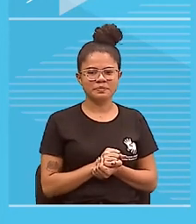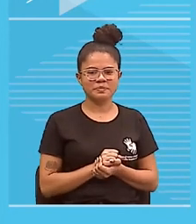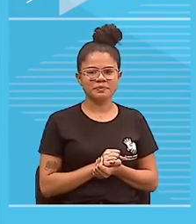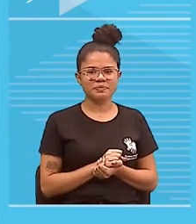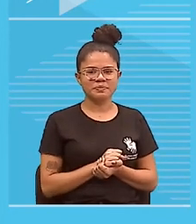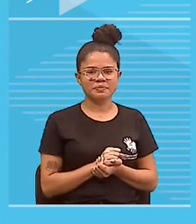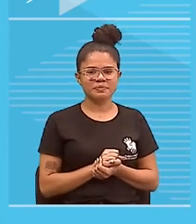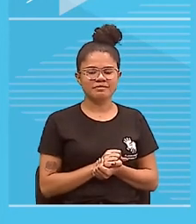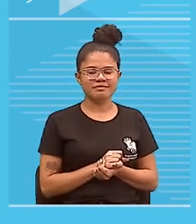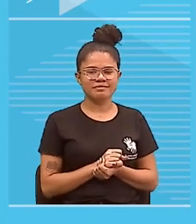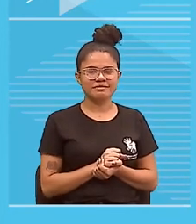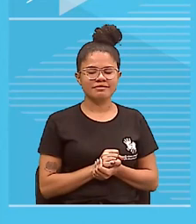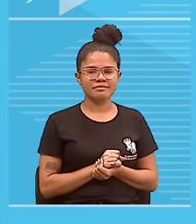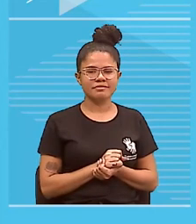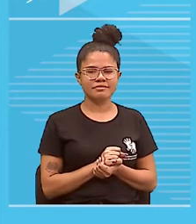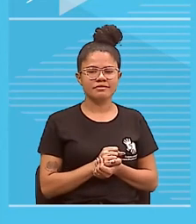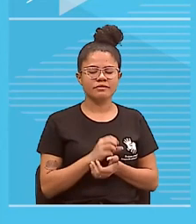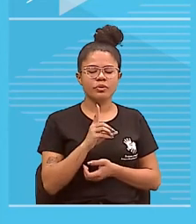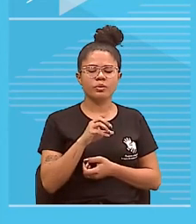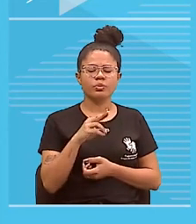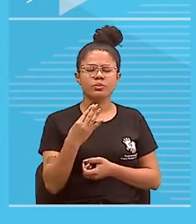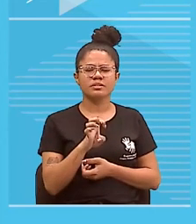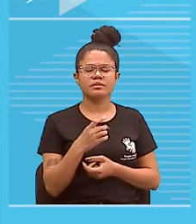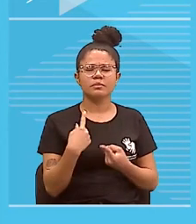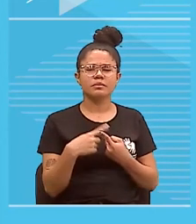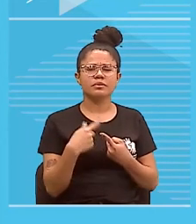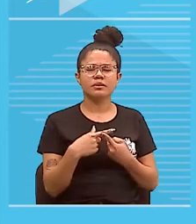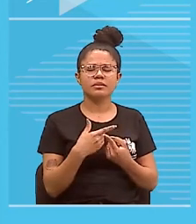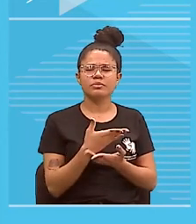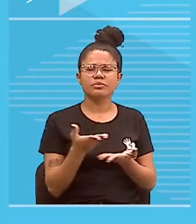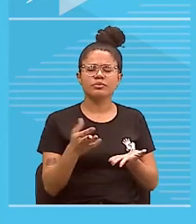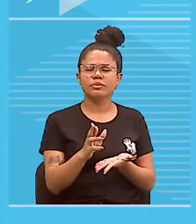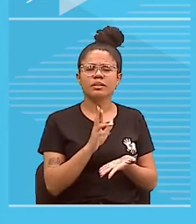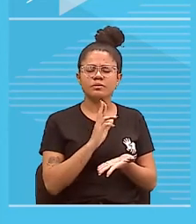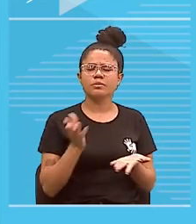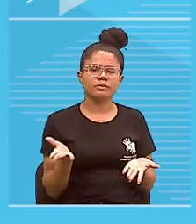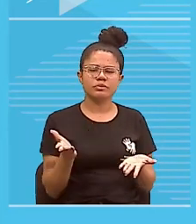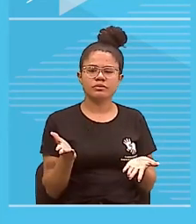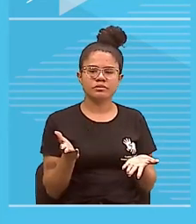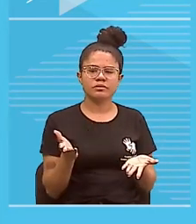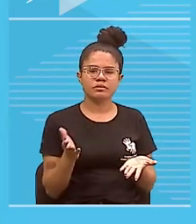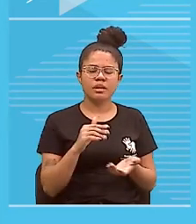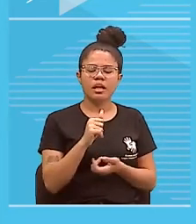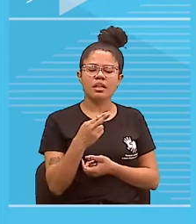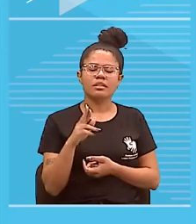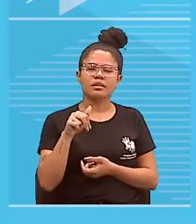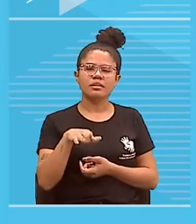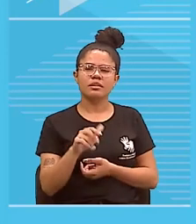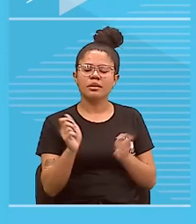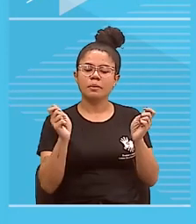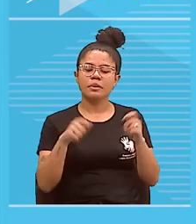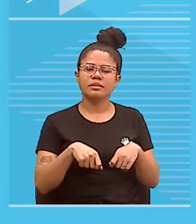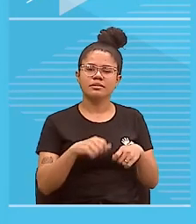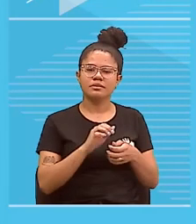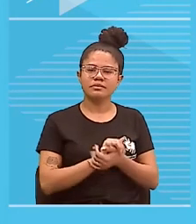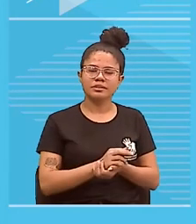Érica Fernanda é duas que não participa das aulas de monitoria doce Adriana mulher tem que botar a Dulce na sala pelo amor de